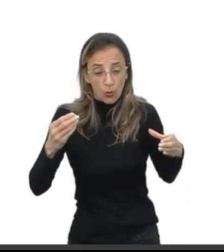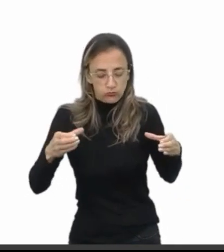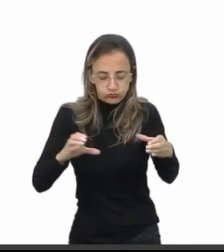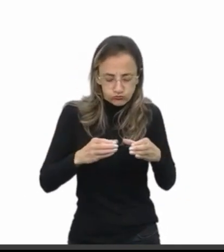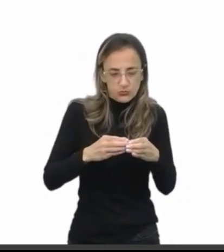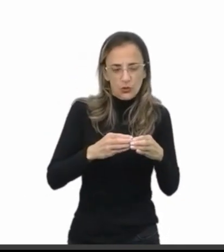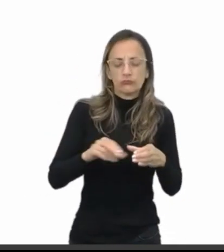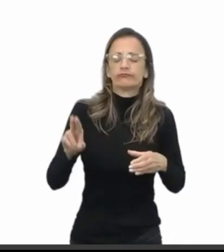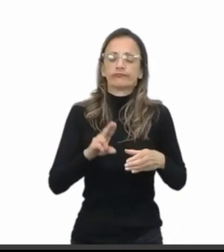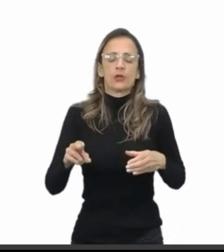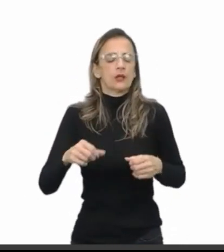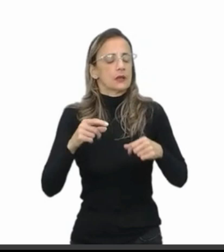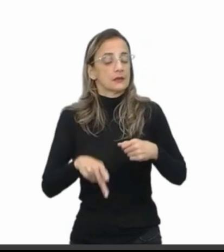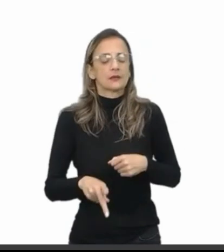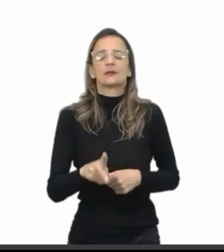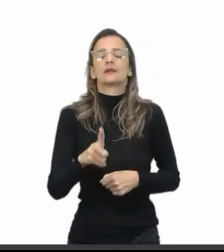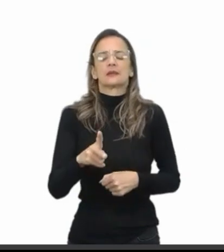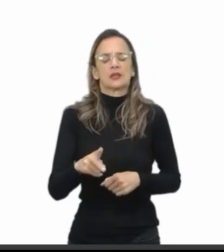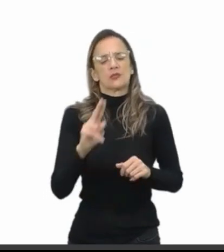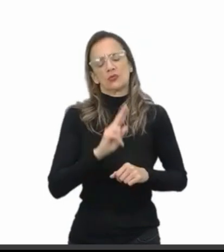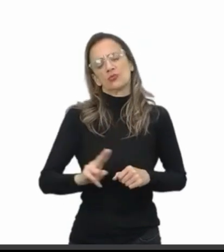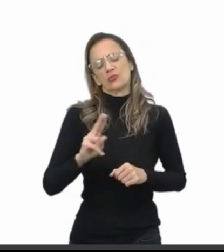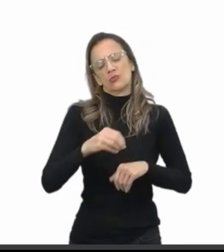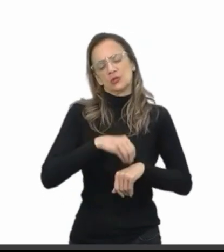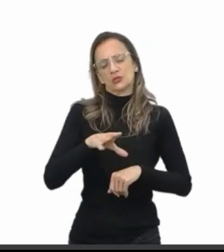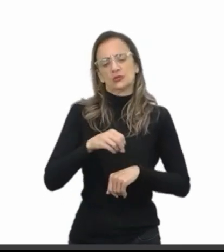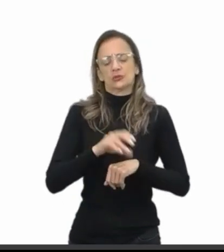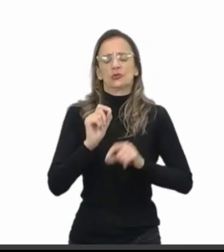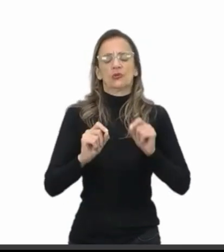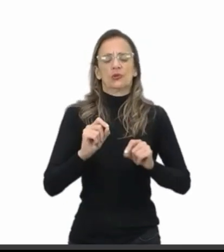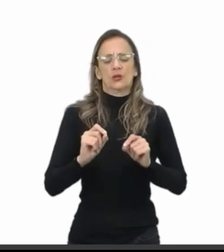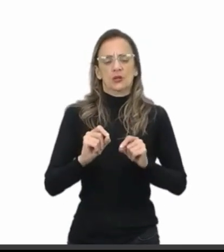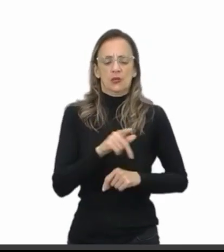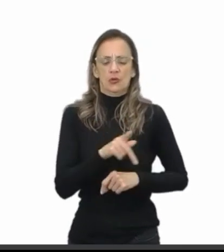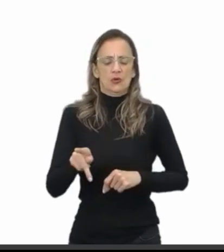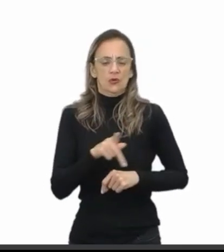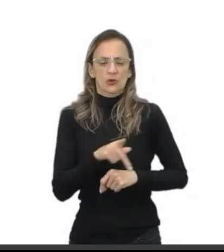dá algumas sugestões no material digital, ele traz as sugestões, mas, obviamente, professor,